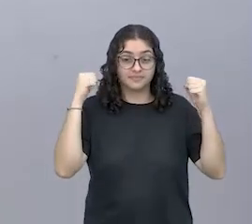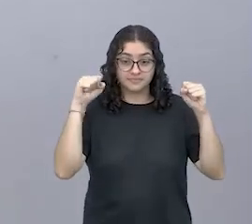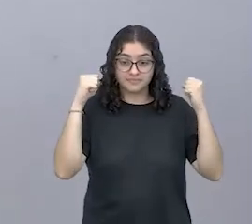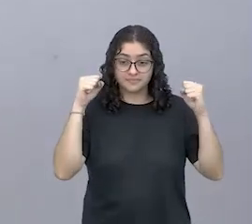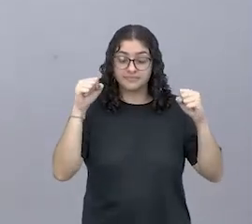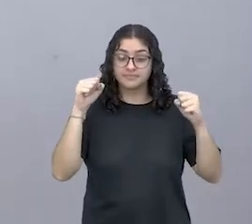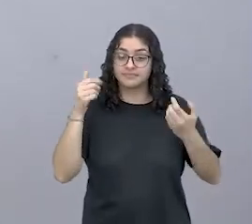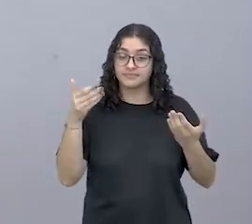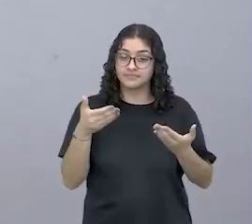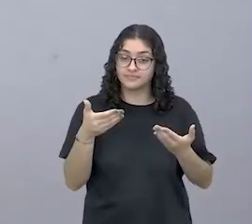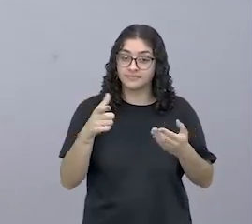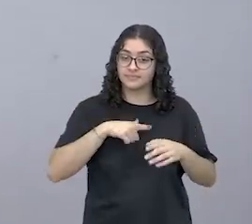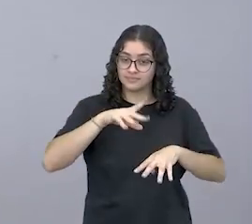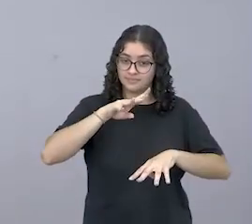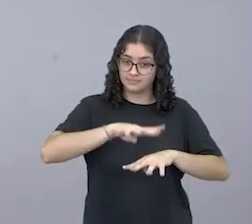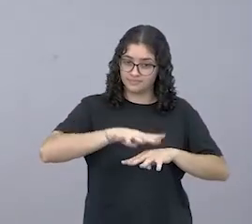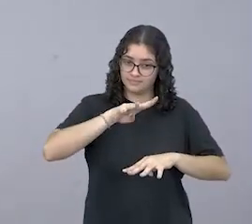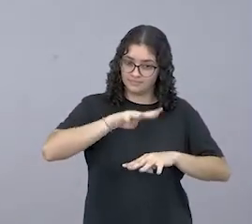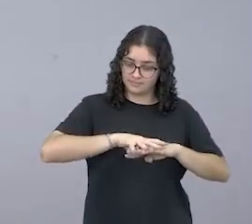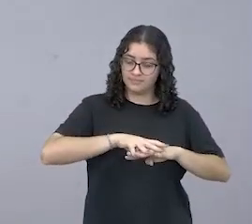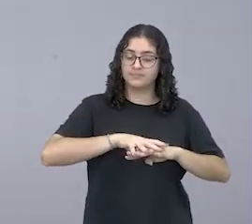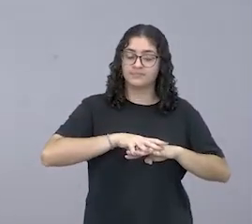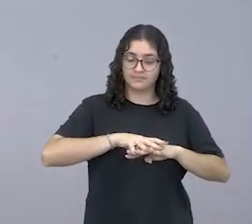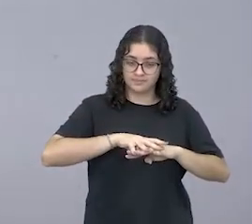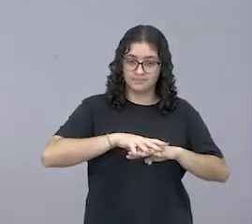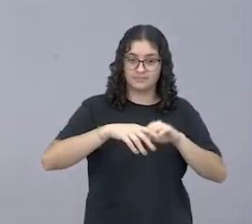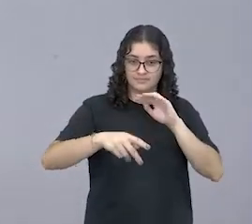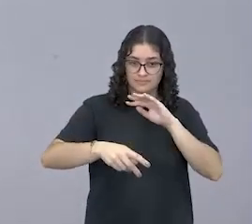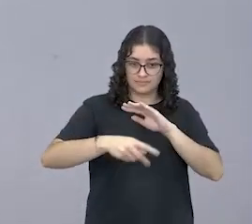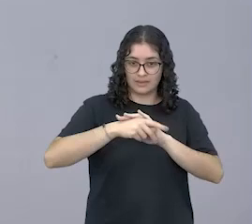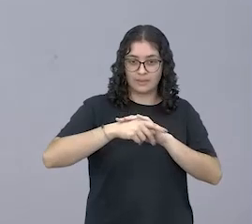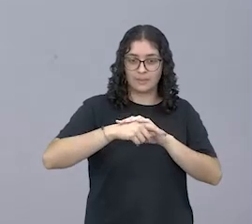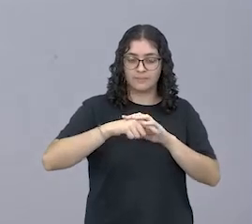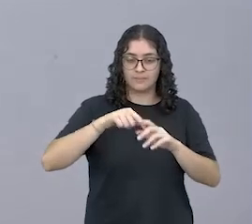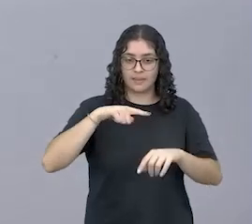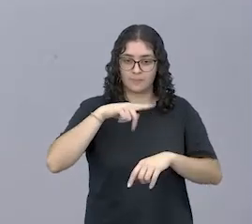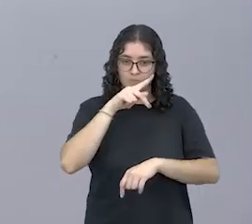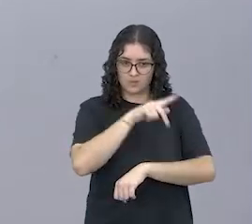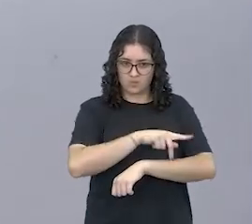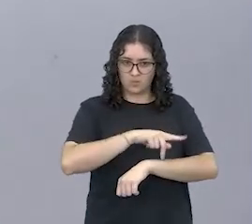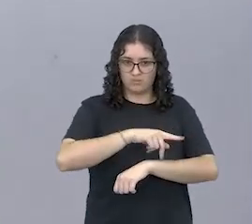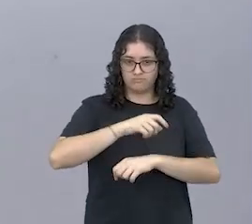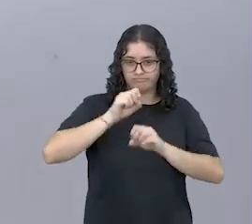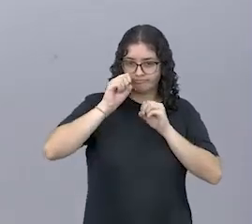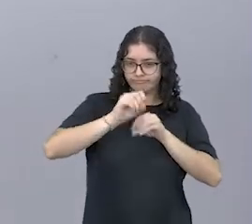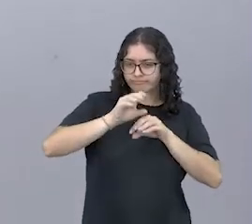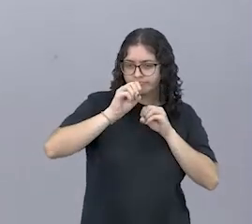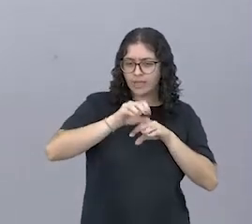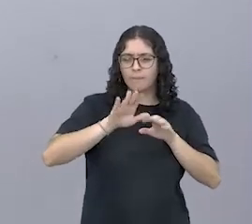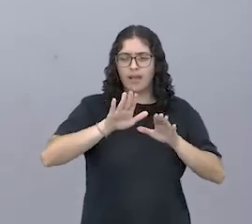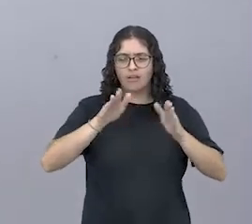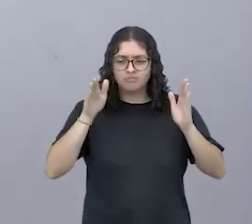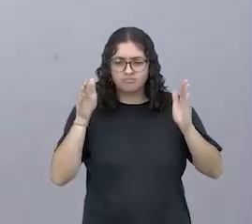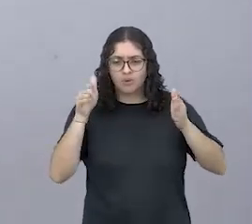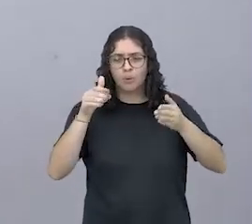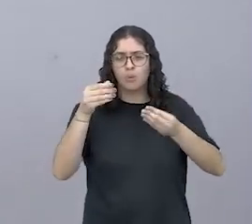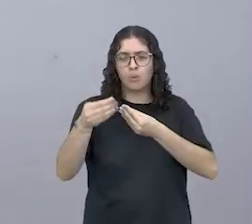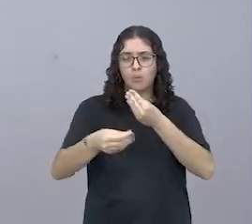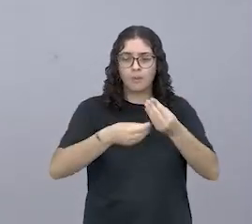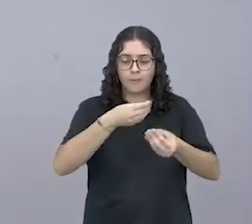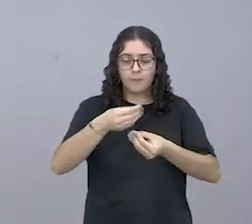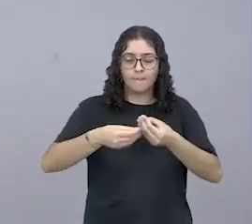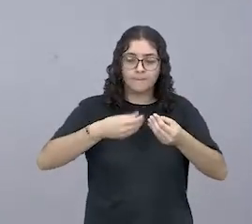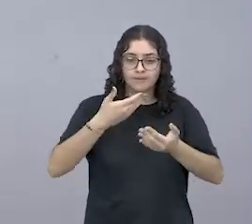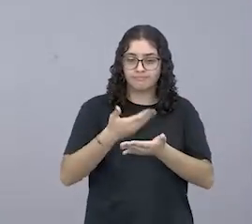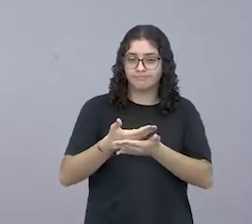Aqui a gente entrou com a matemática que é dada aí pelos nossos pedagogos, mas que a gente entra para fomentar realmente